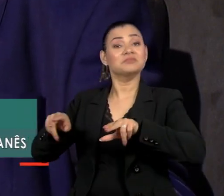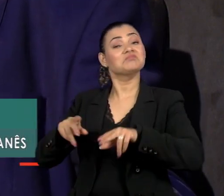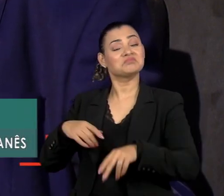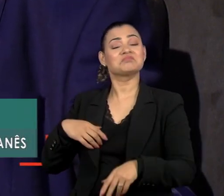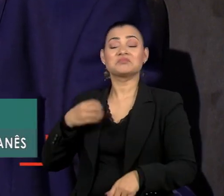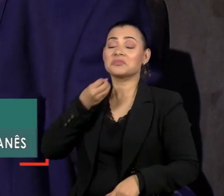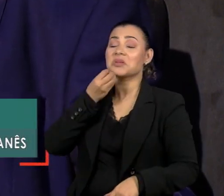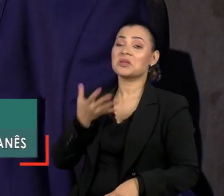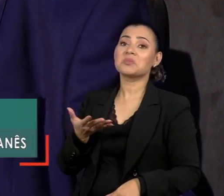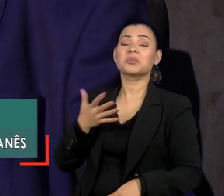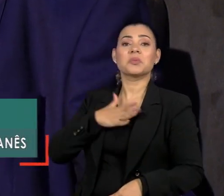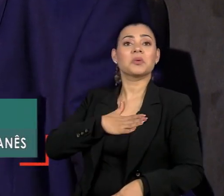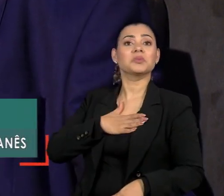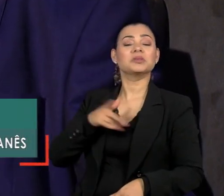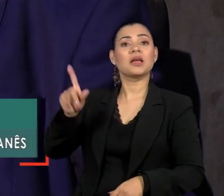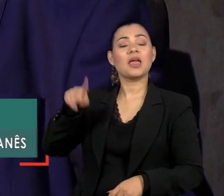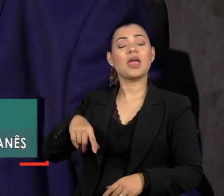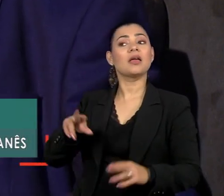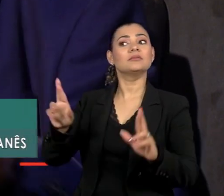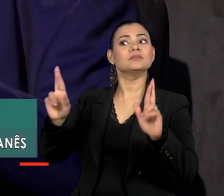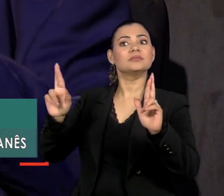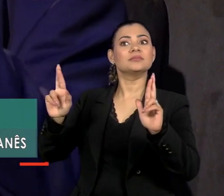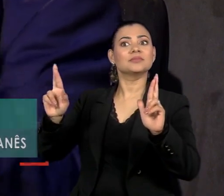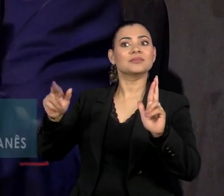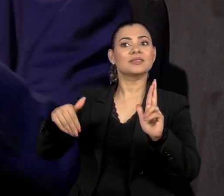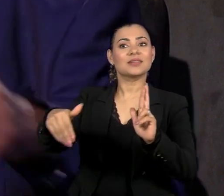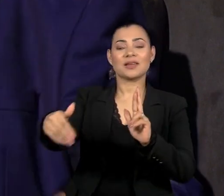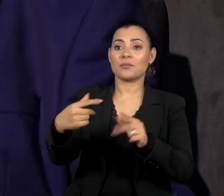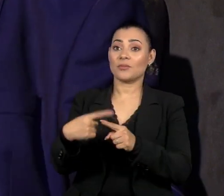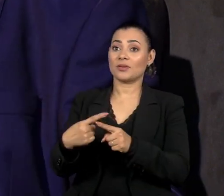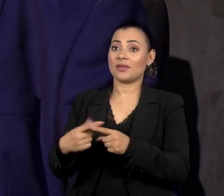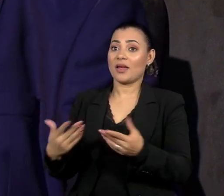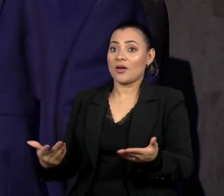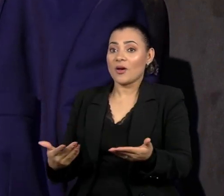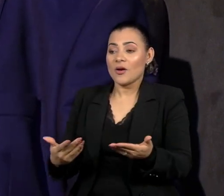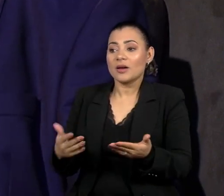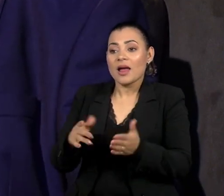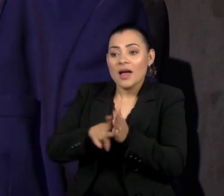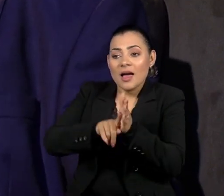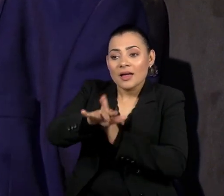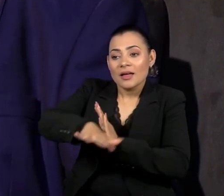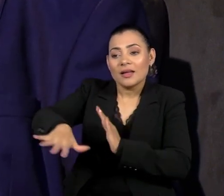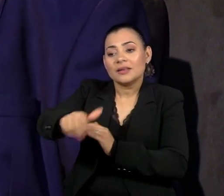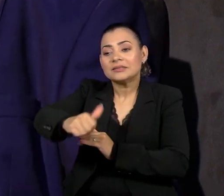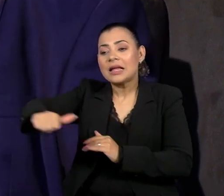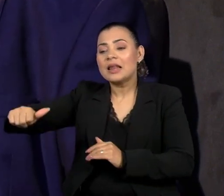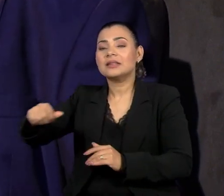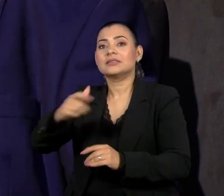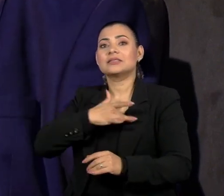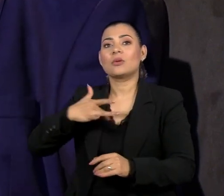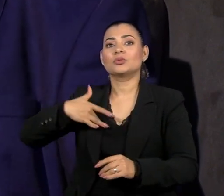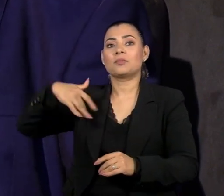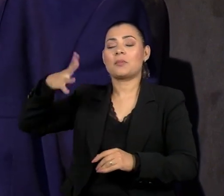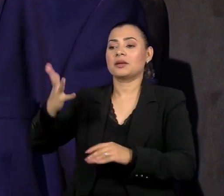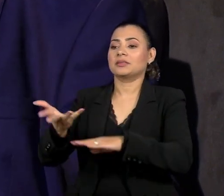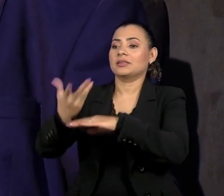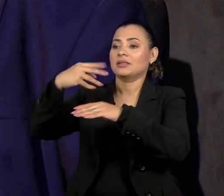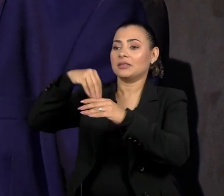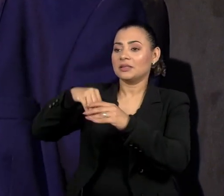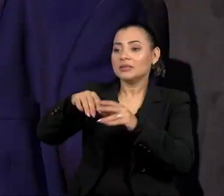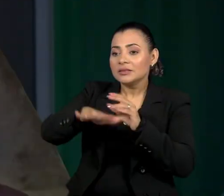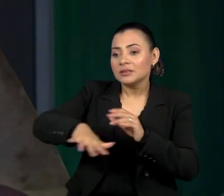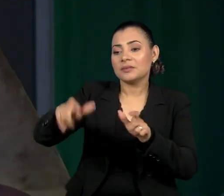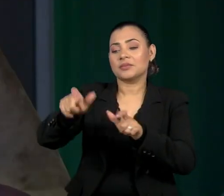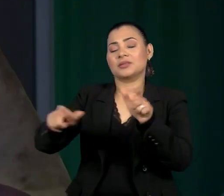é uma luz no fim do túnel na hora que a gente olha e analisa uma saúde mais integral, uma saúde mais democrática para